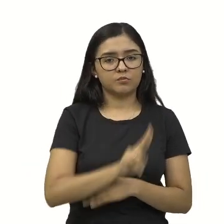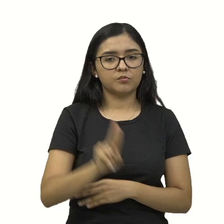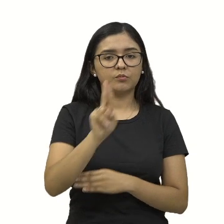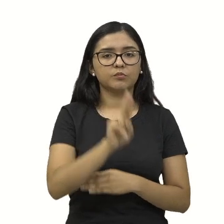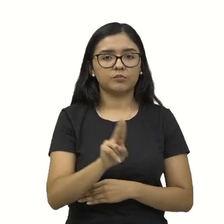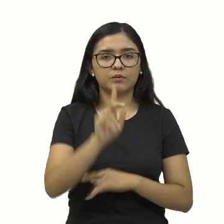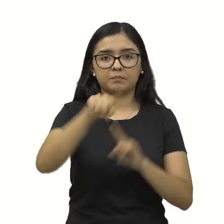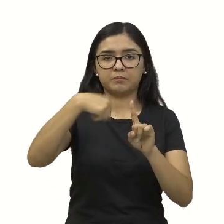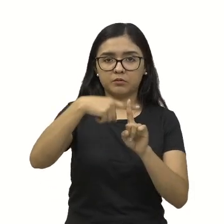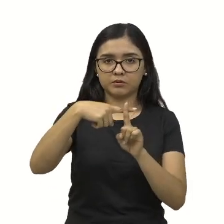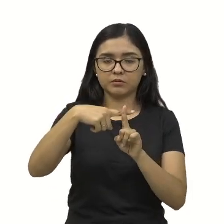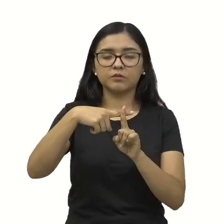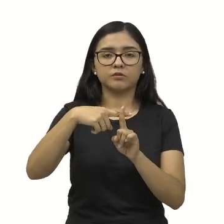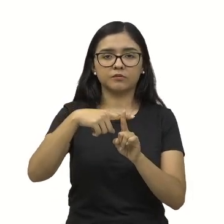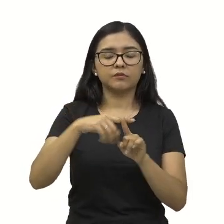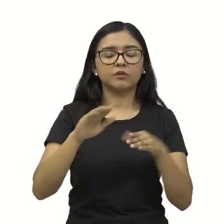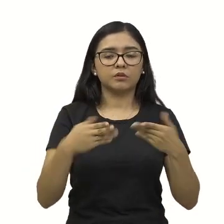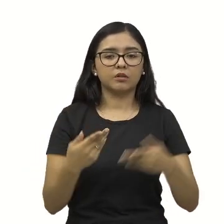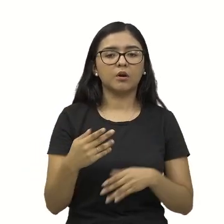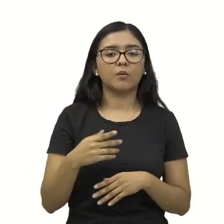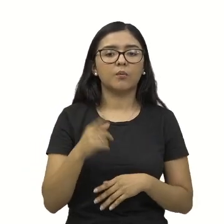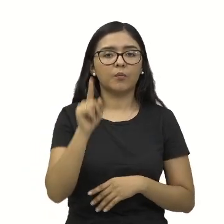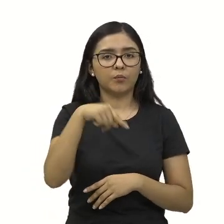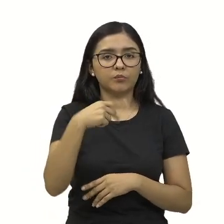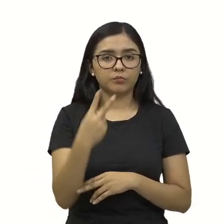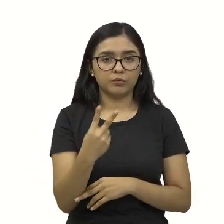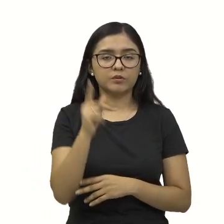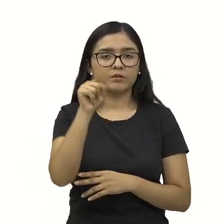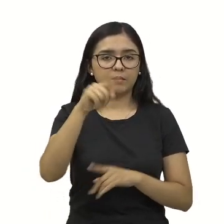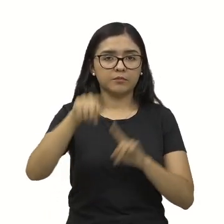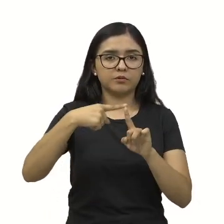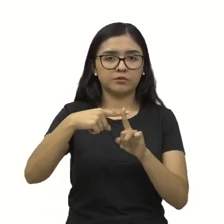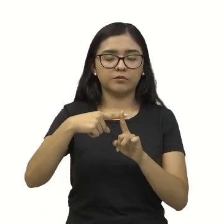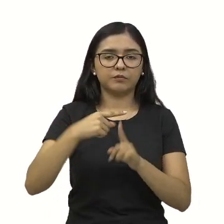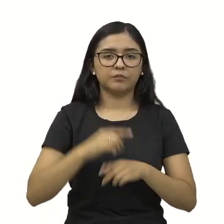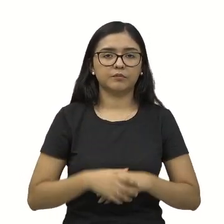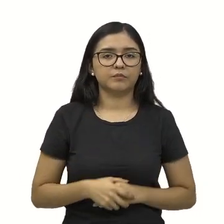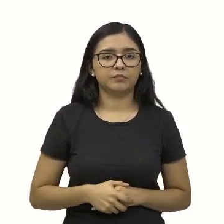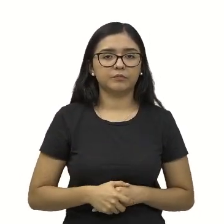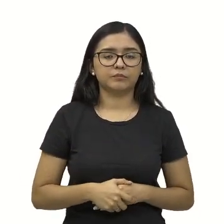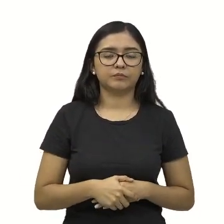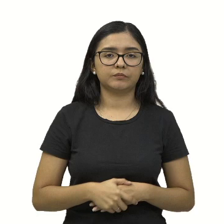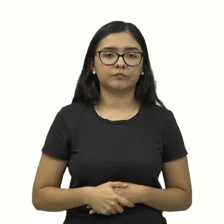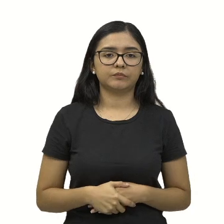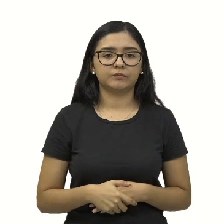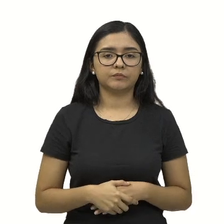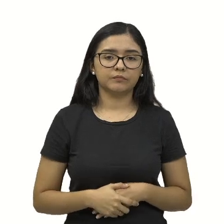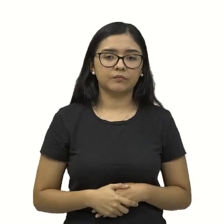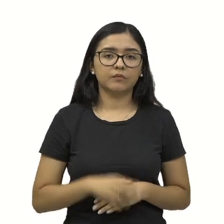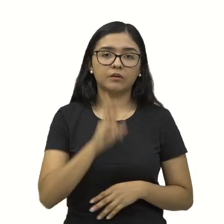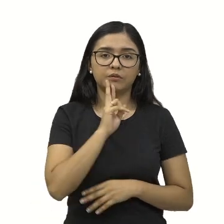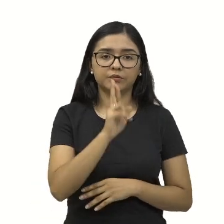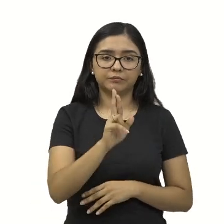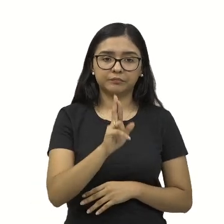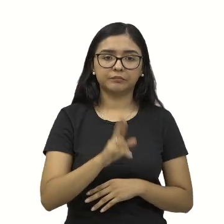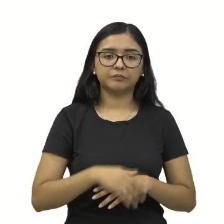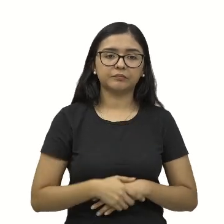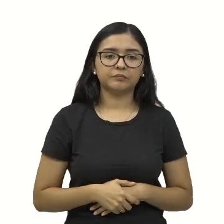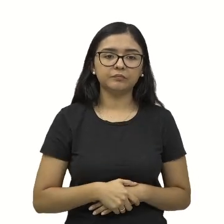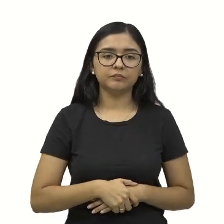dele é positivo, então esse 2, ele vai ser positivo, tá bom? Então, o resultado aqui,